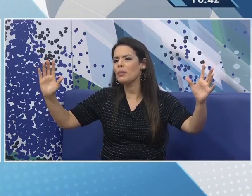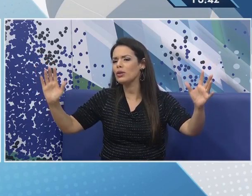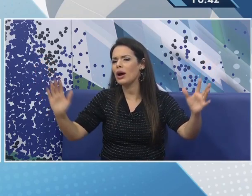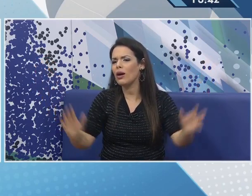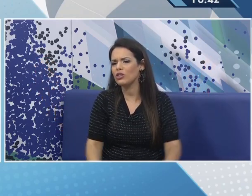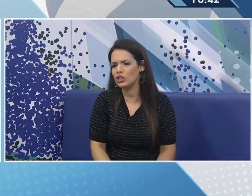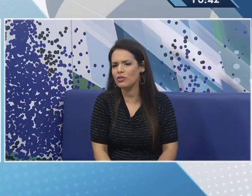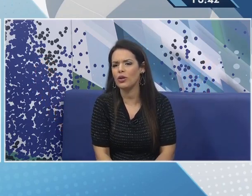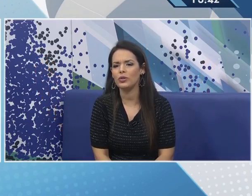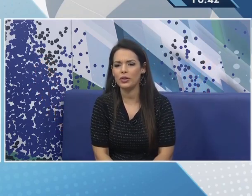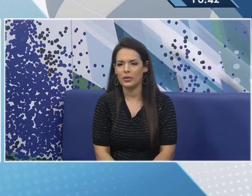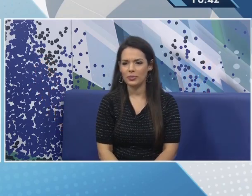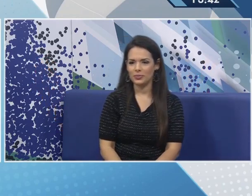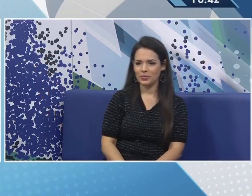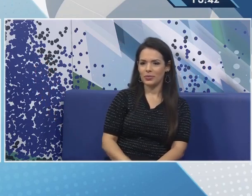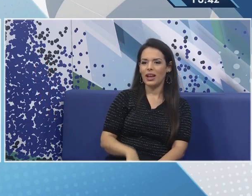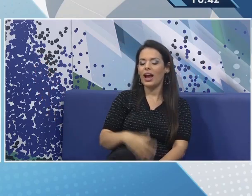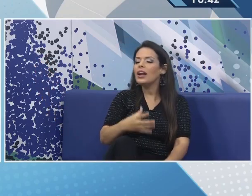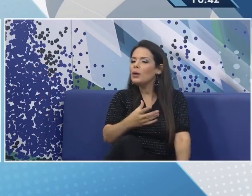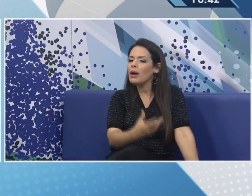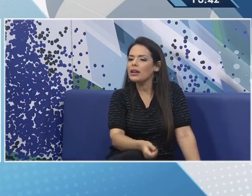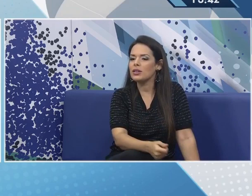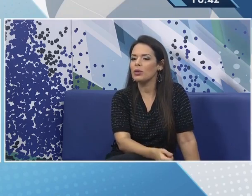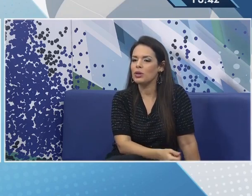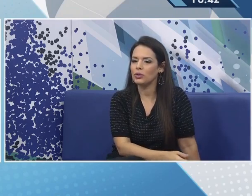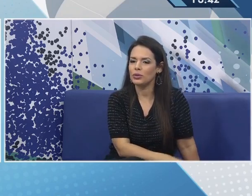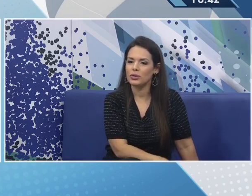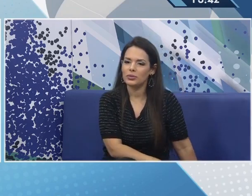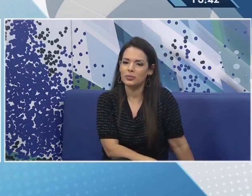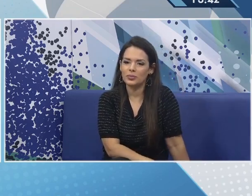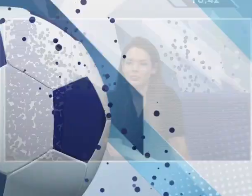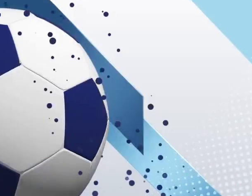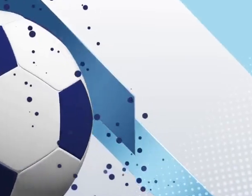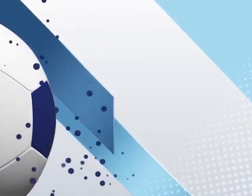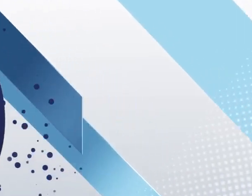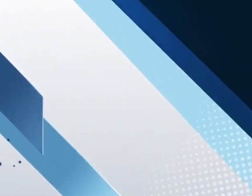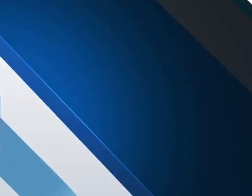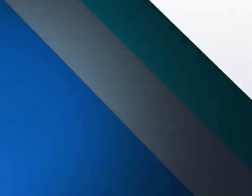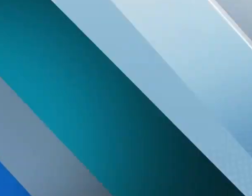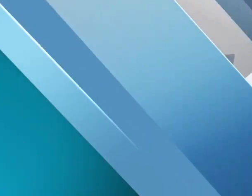semana já bebendo água, a gente já volta. Eu não bebi nada. Caramba, Casimiro.